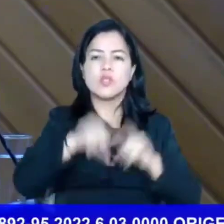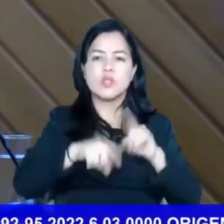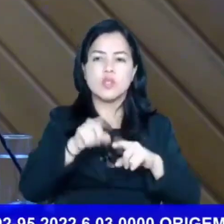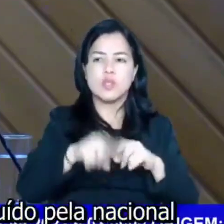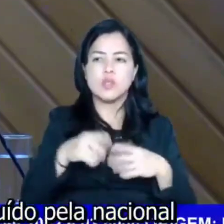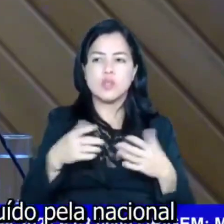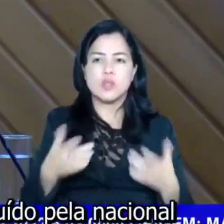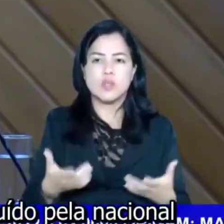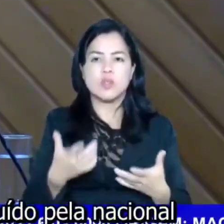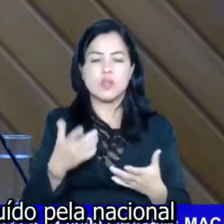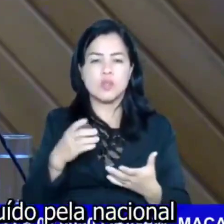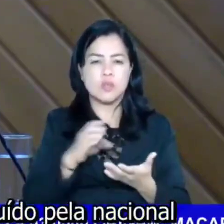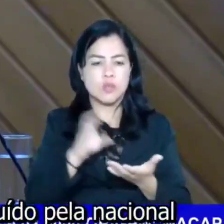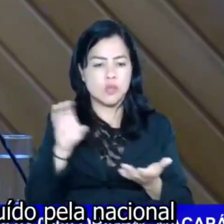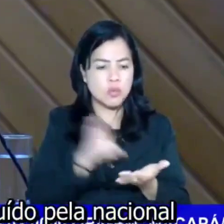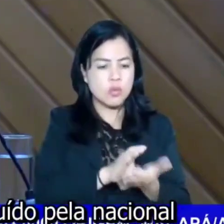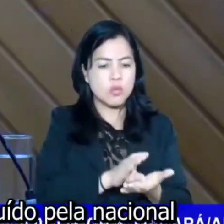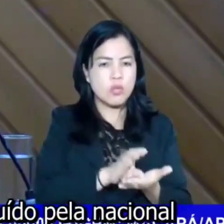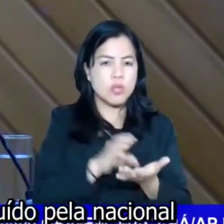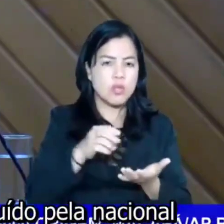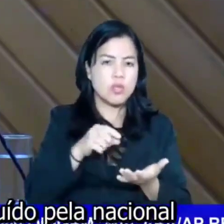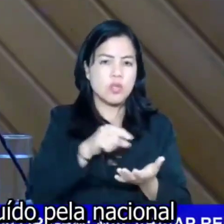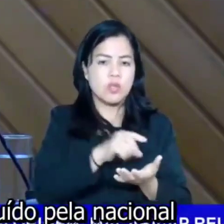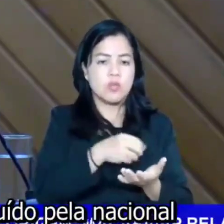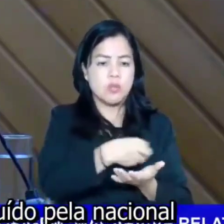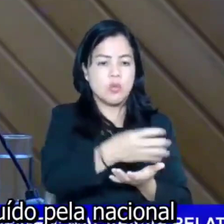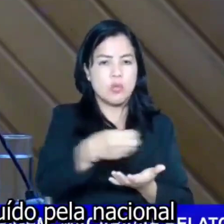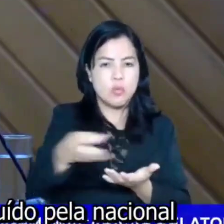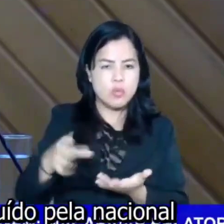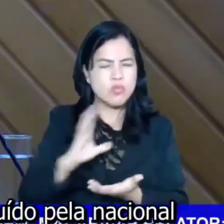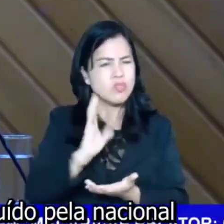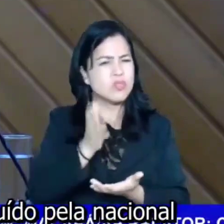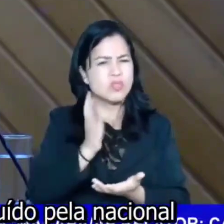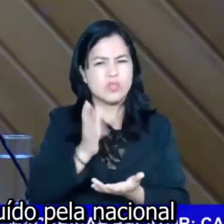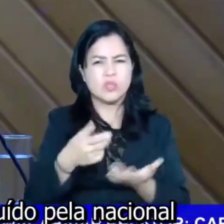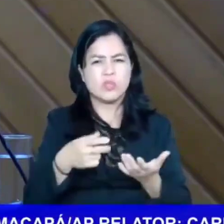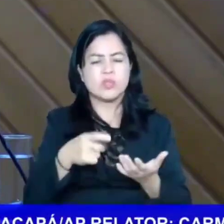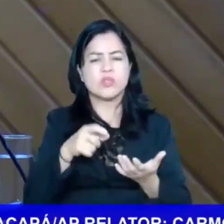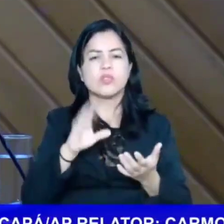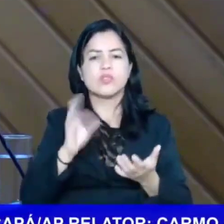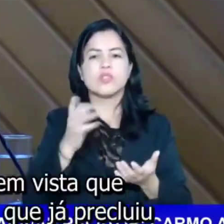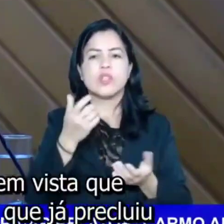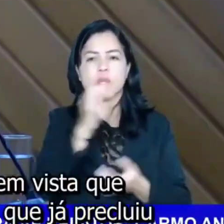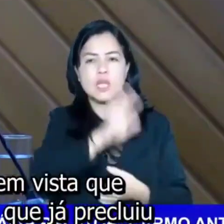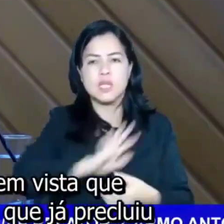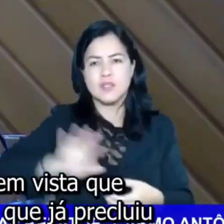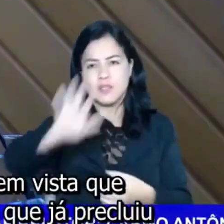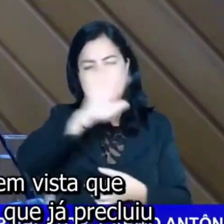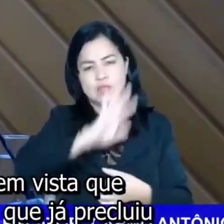AIGE, a redistribuição de um fundo, que, na verdade, é distribuído pela Nacional,